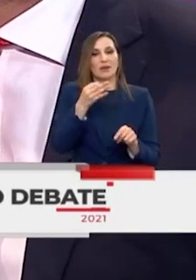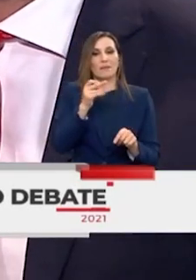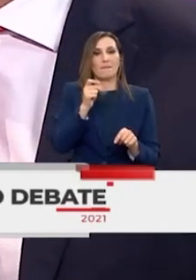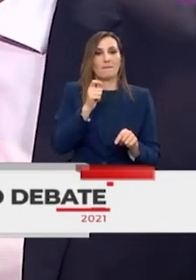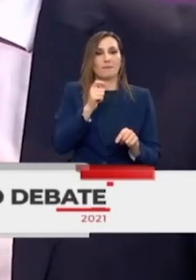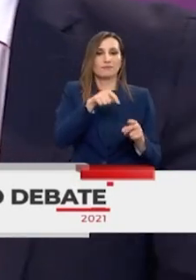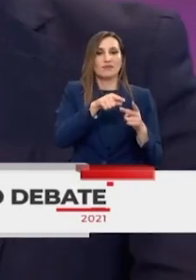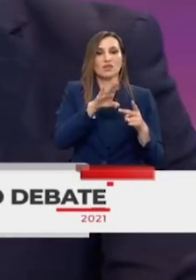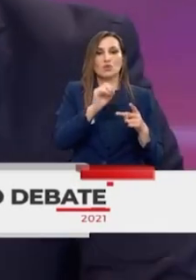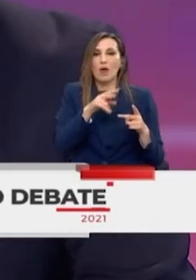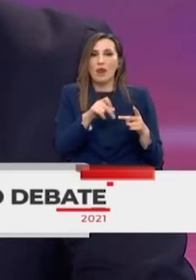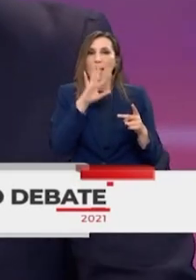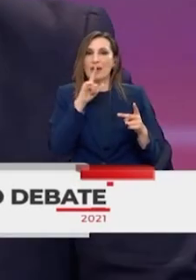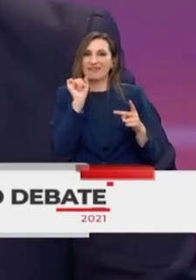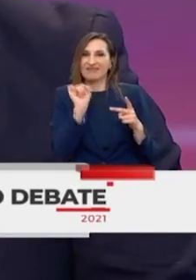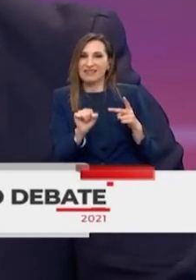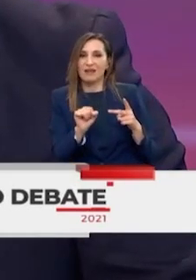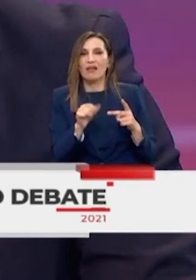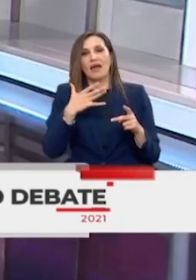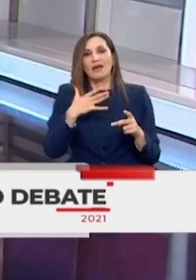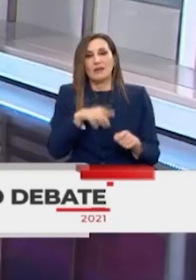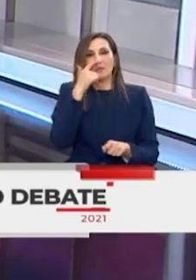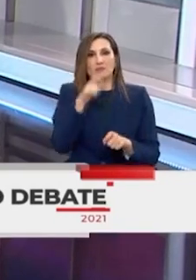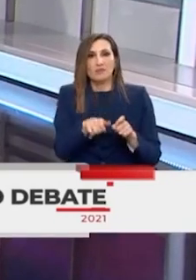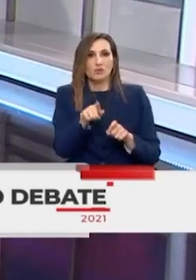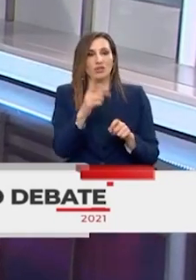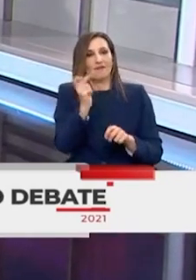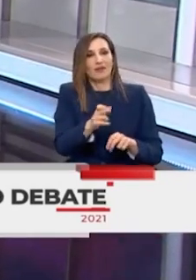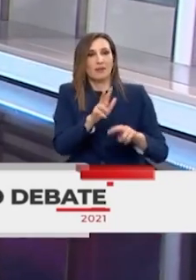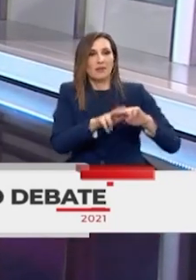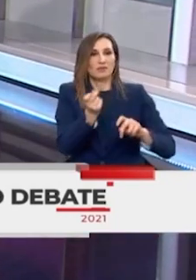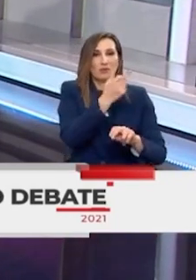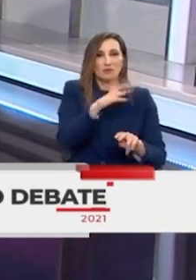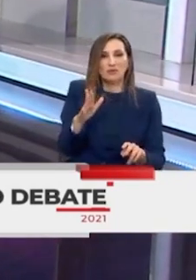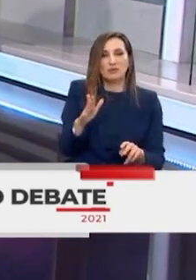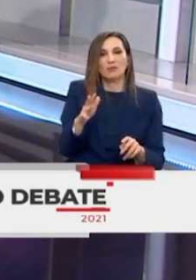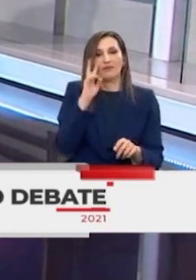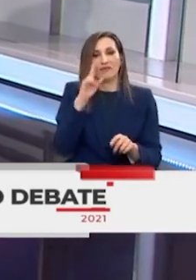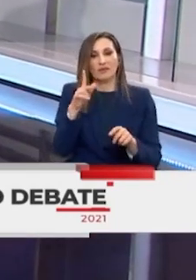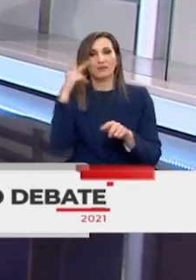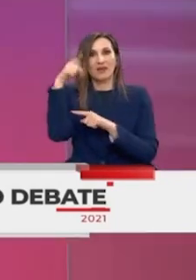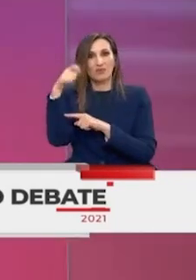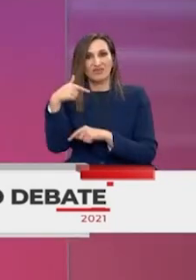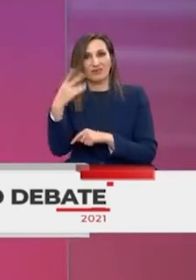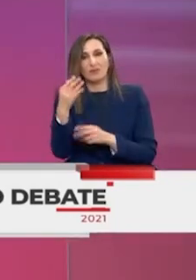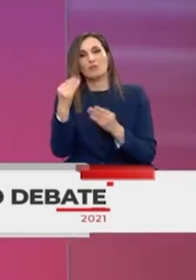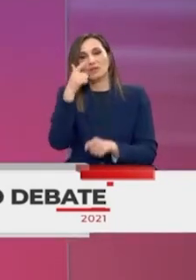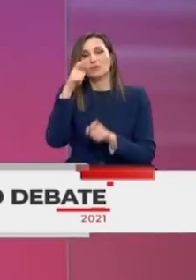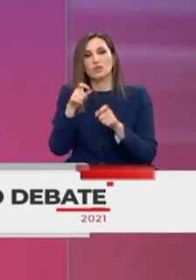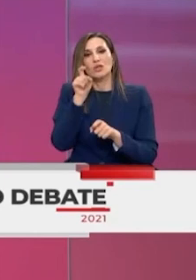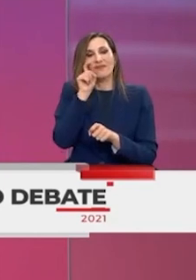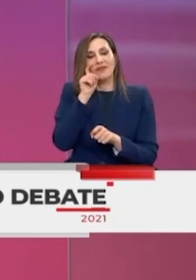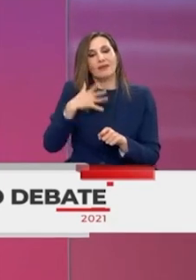Já agora deixa-me pegar, Ana Gomes, o que é que uma sondagem dessas, por exemplo, que vimos de facto ontem na TVI, com uma larga percentagem de portugueses a